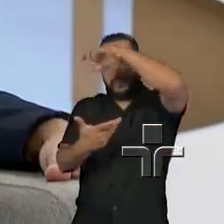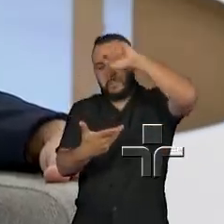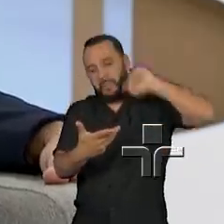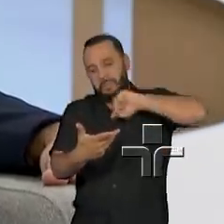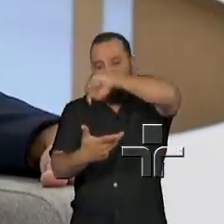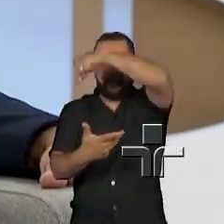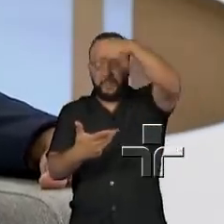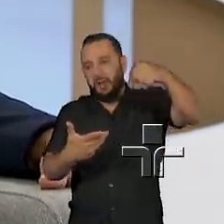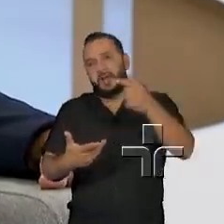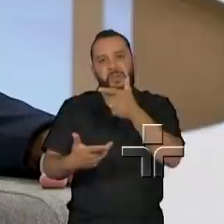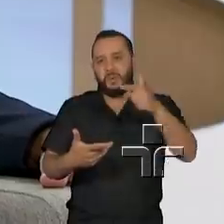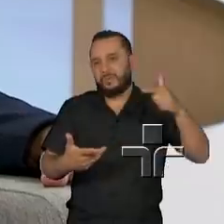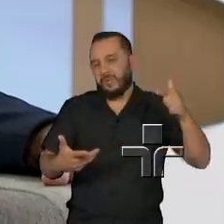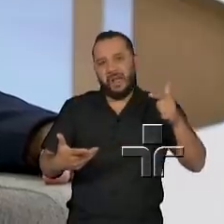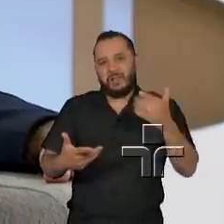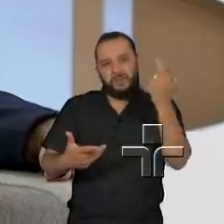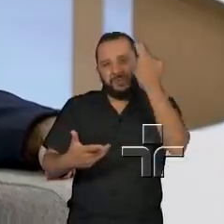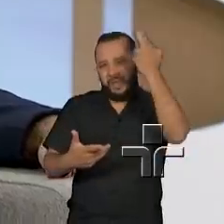Para